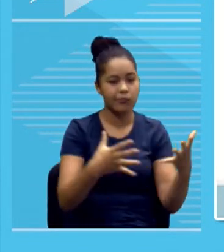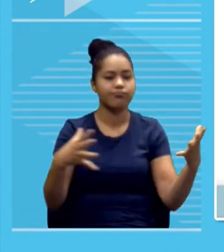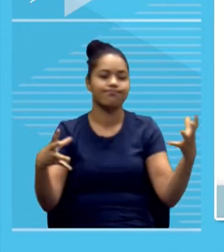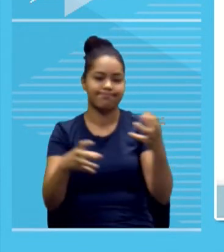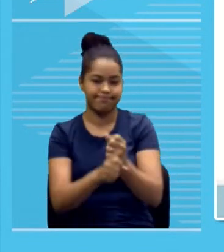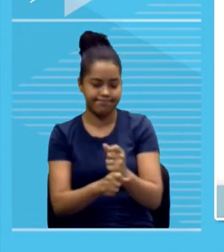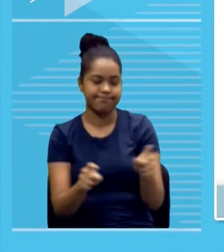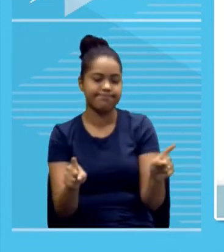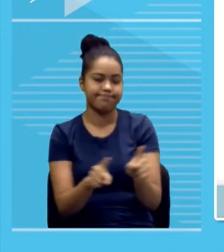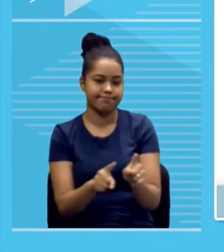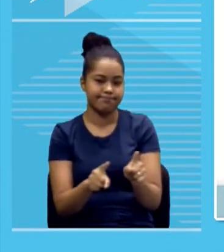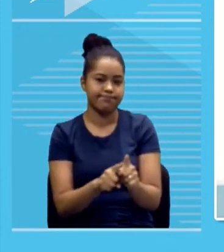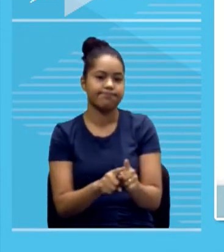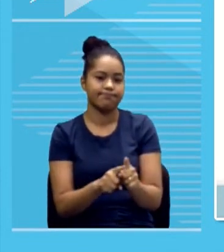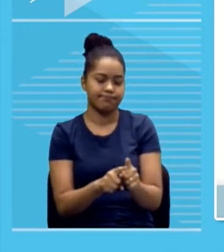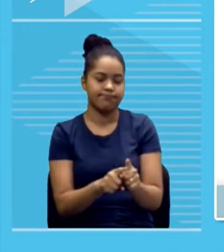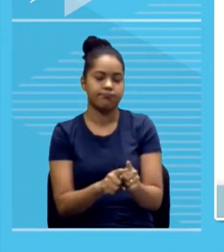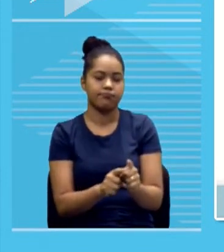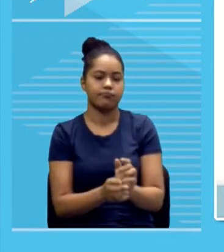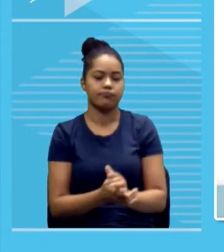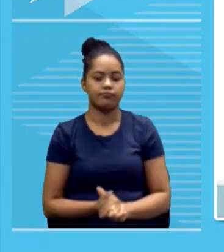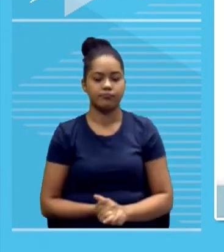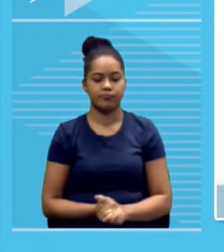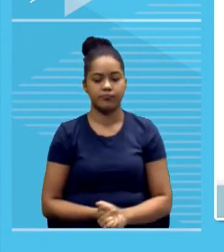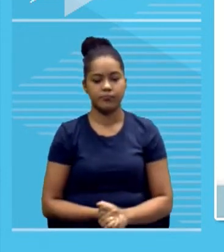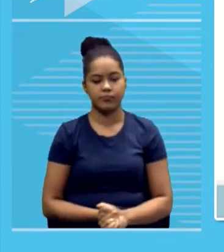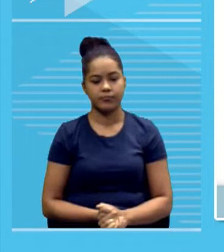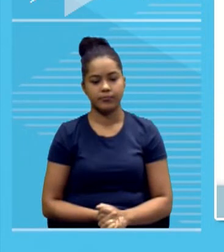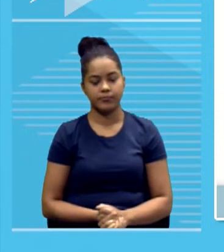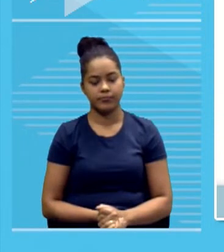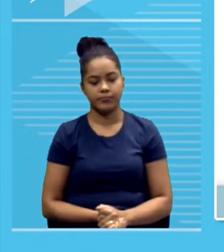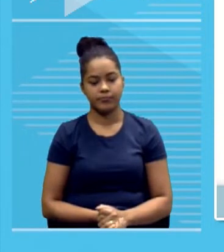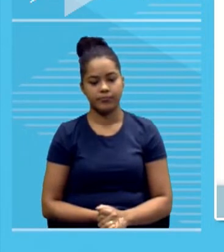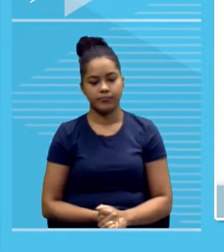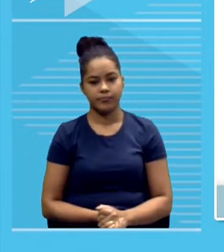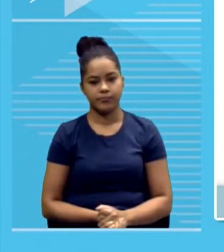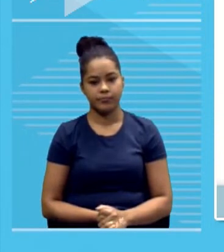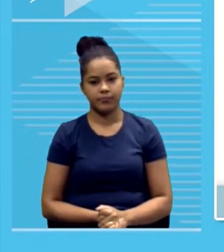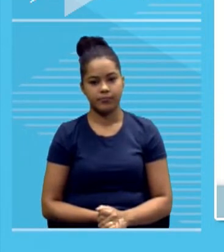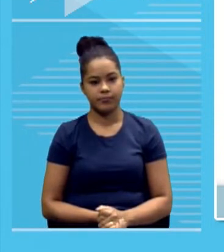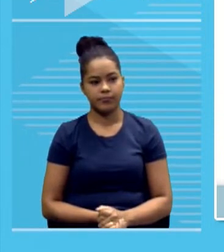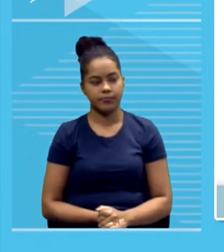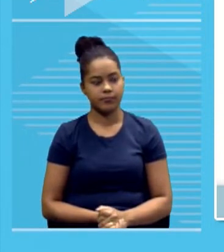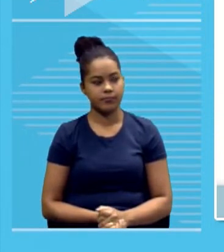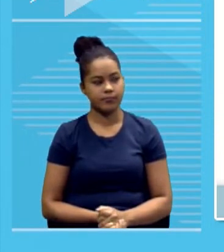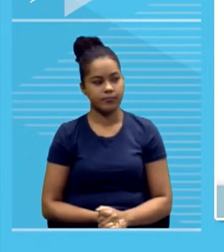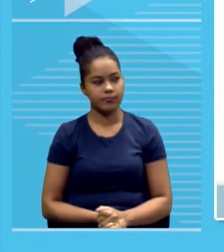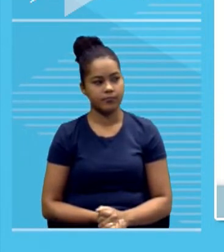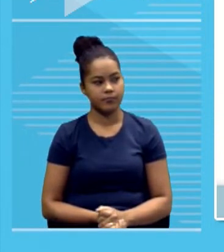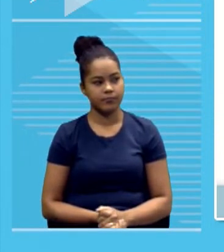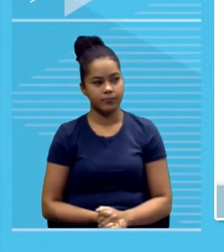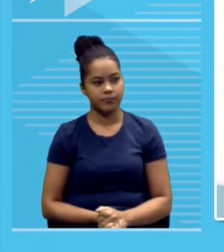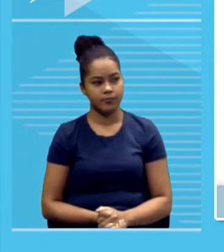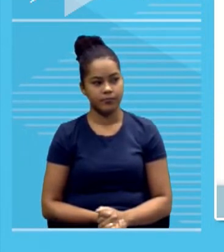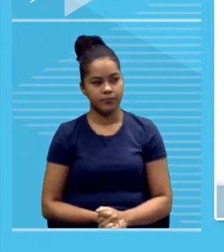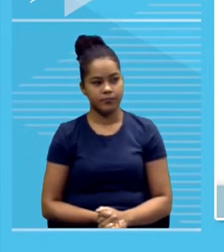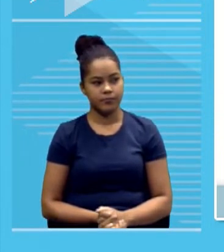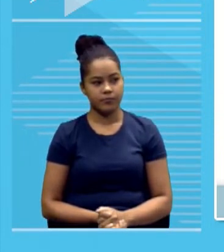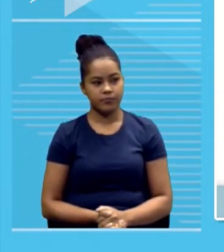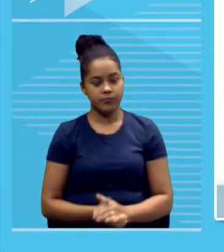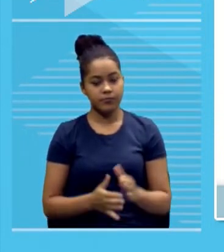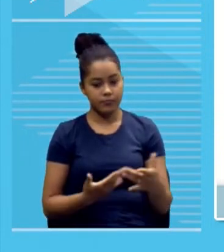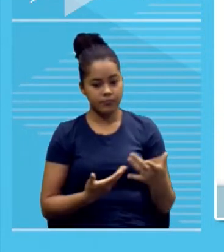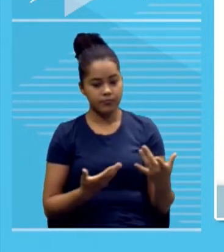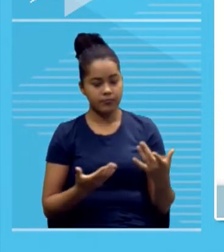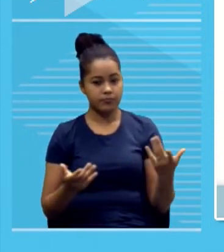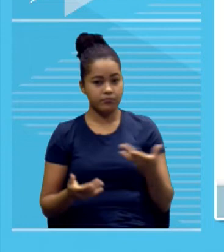R5. Se for 3, R1, R2, R3. Se for só 1, ele é a própria resistência equivalente. Então, basta você fazer uma soma